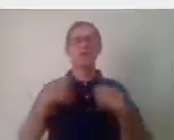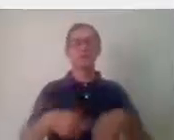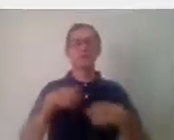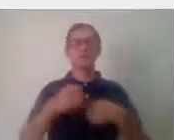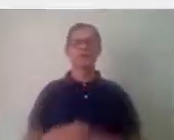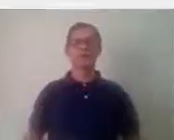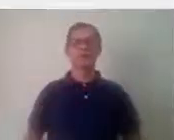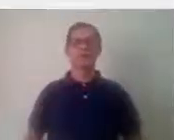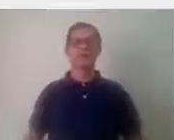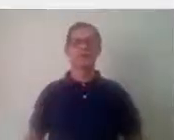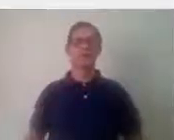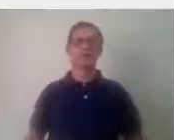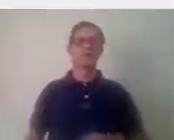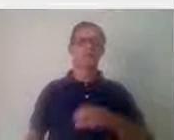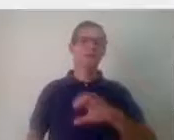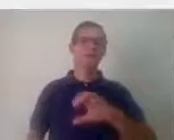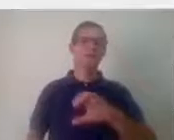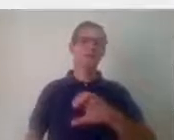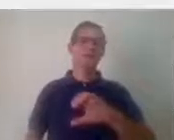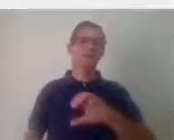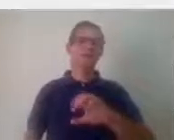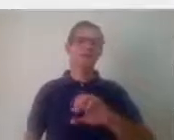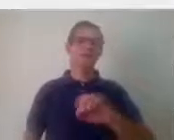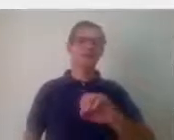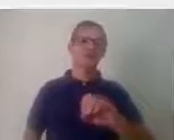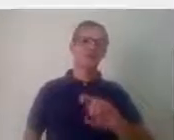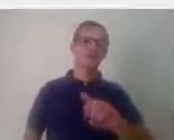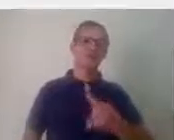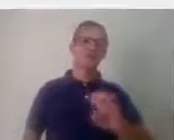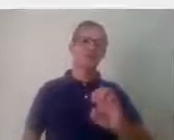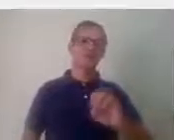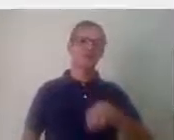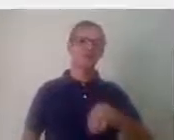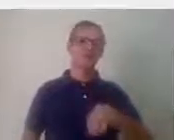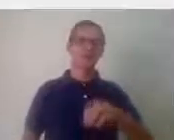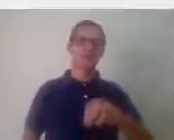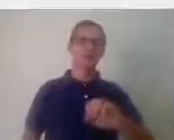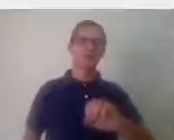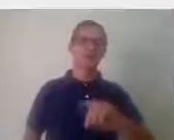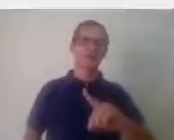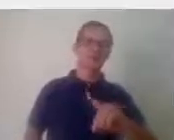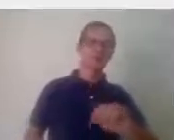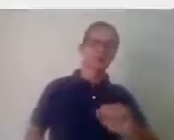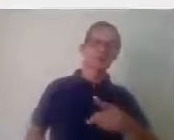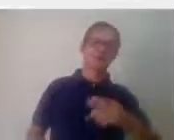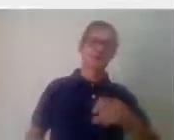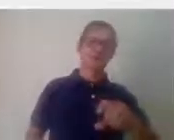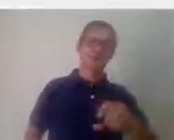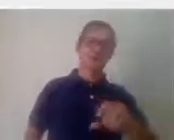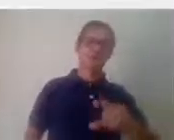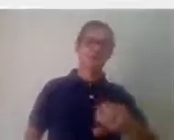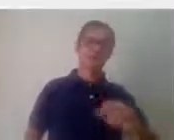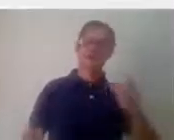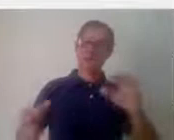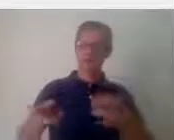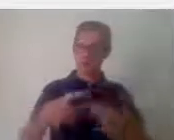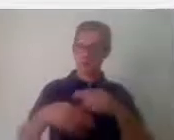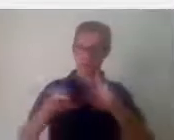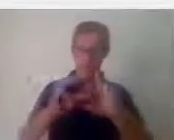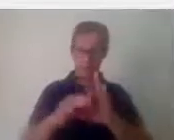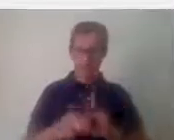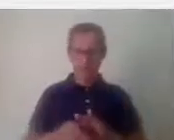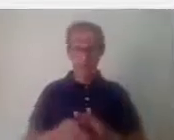das coordenadas polares. As coordenadas polares, elas são responsáveis por associar